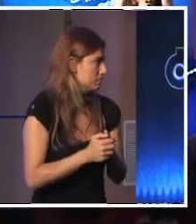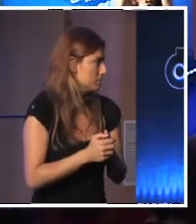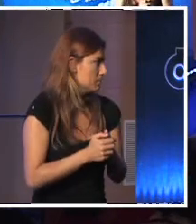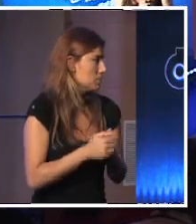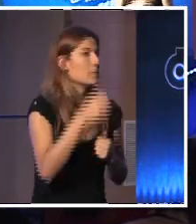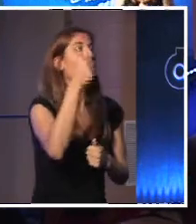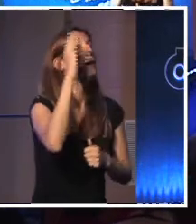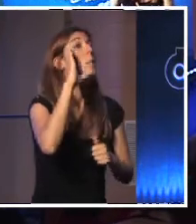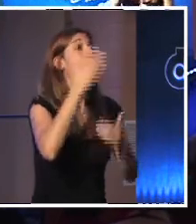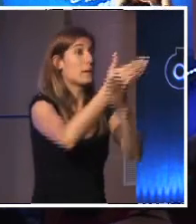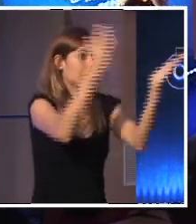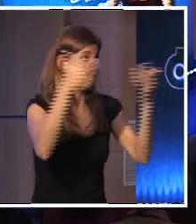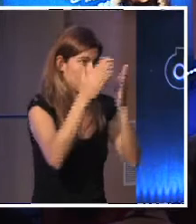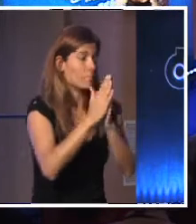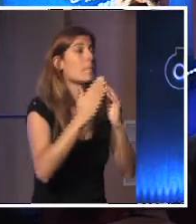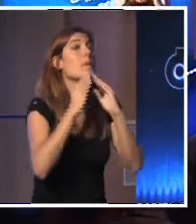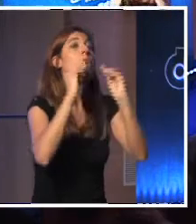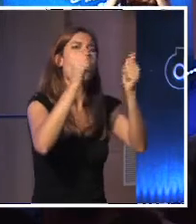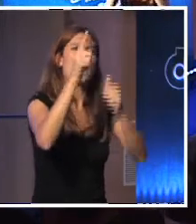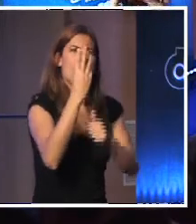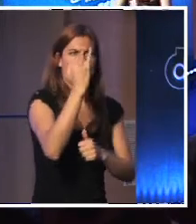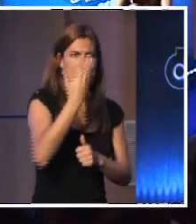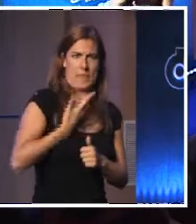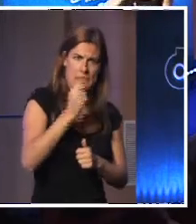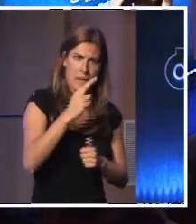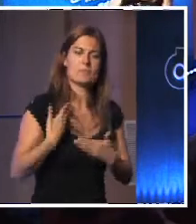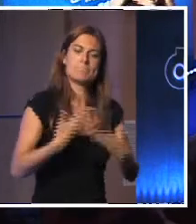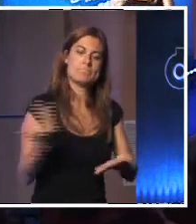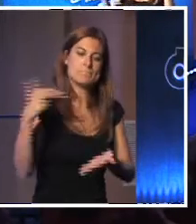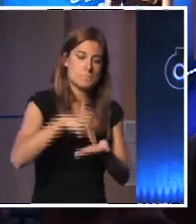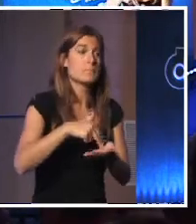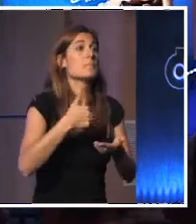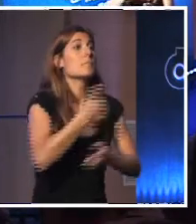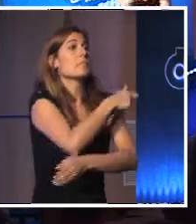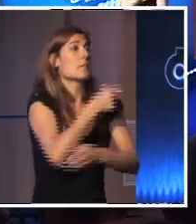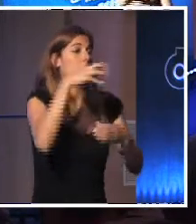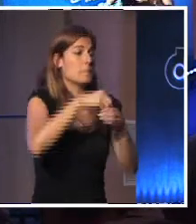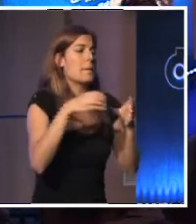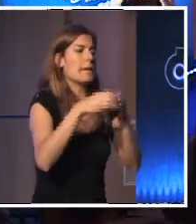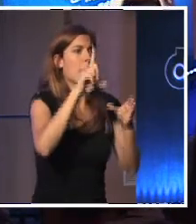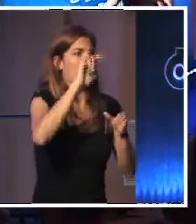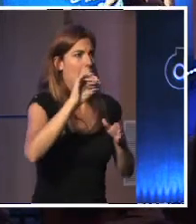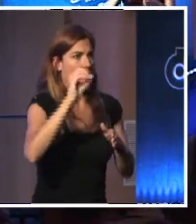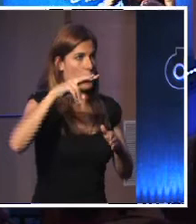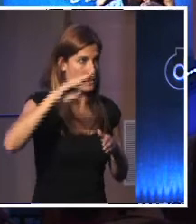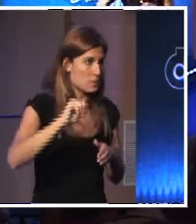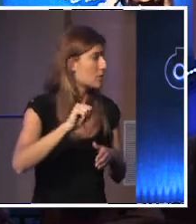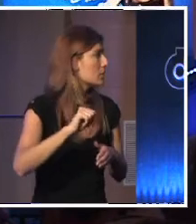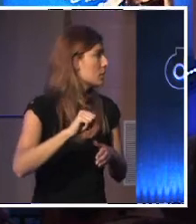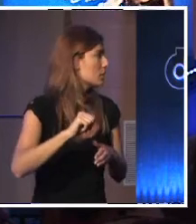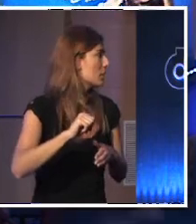Boa tarde a todos. Obrigada ao IDEX por nos ter convidado. Nós somos do Lions Centro Romântica. Já posso